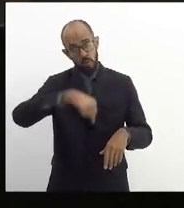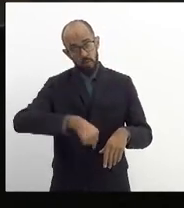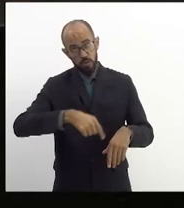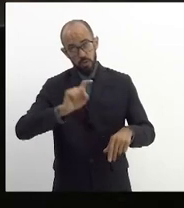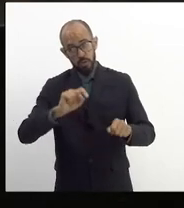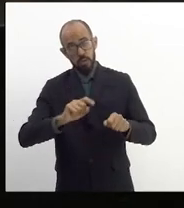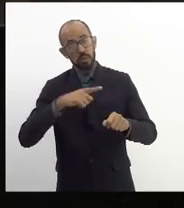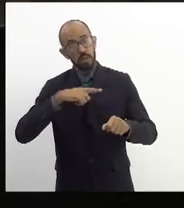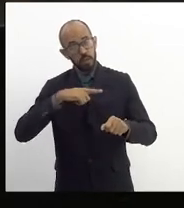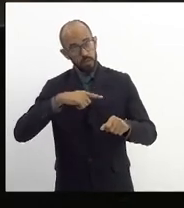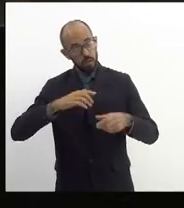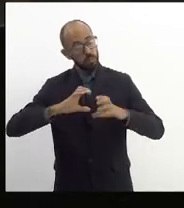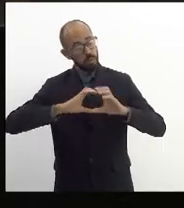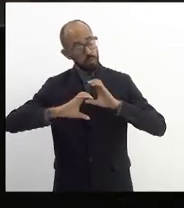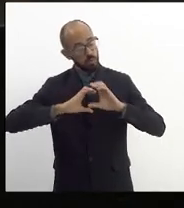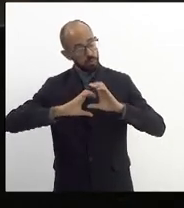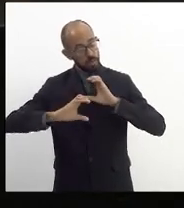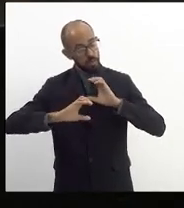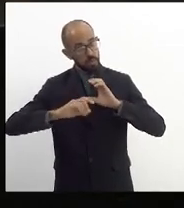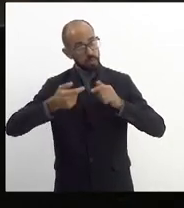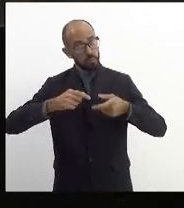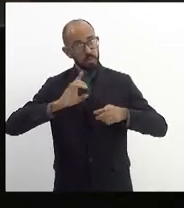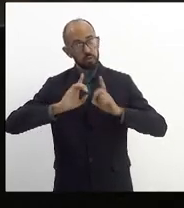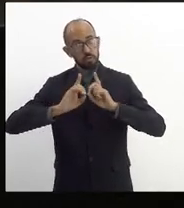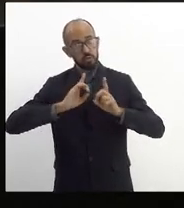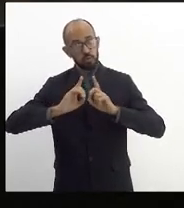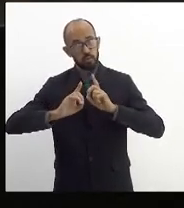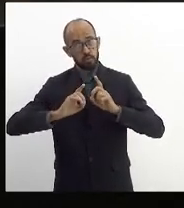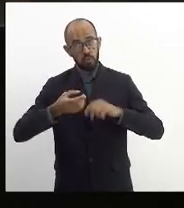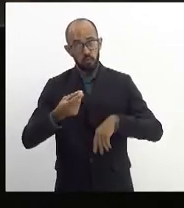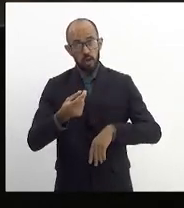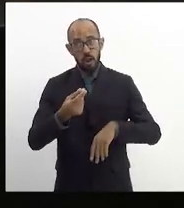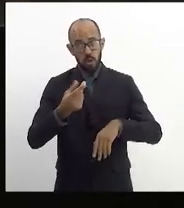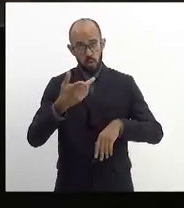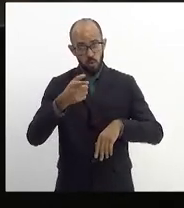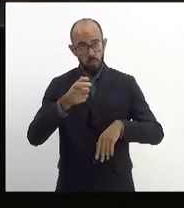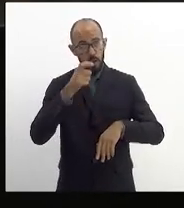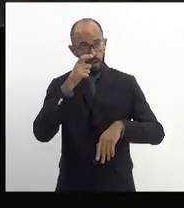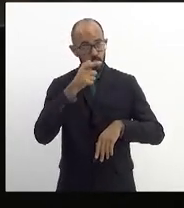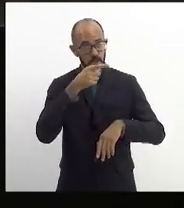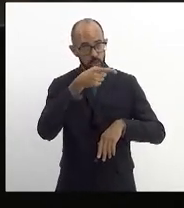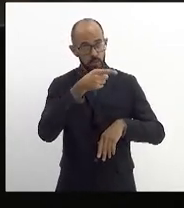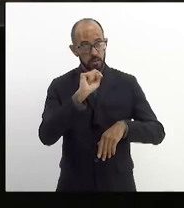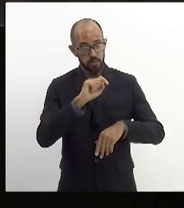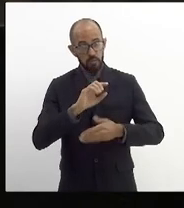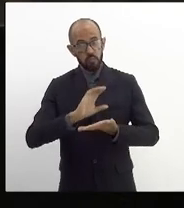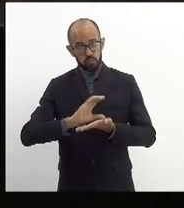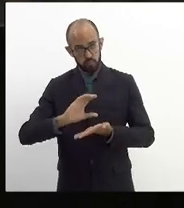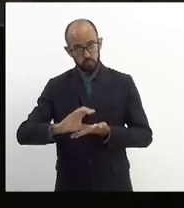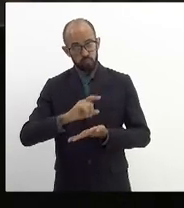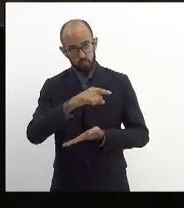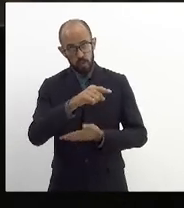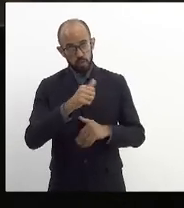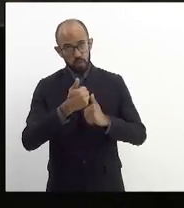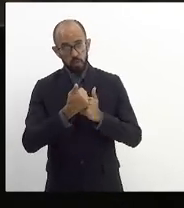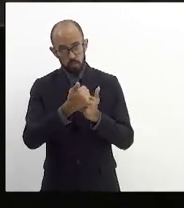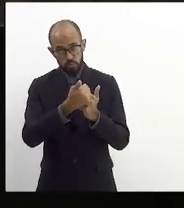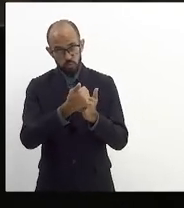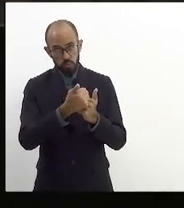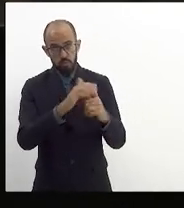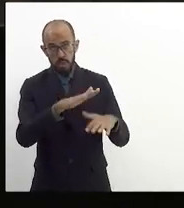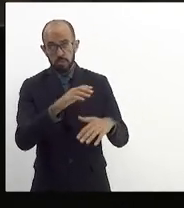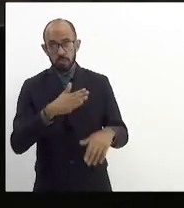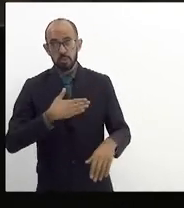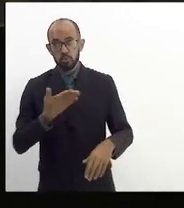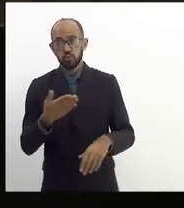canal de negociação para discutir o valor mas para atender esse auxílio e para surpresa nossa